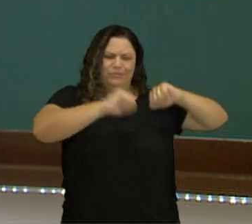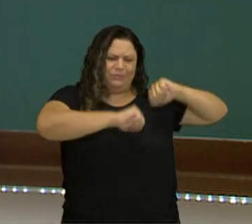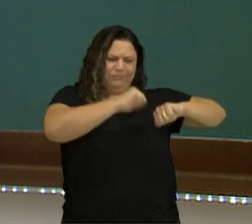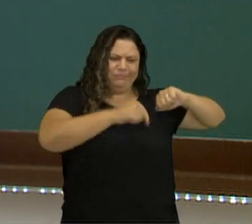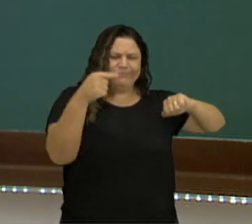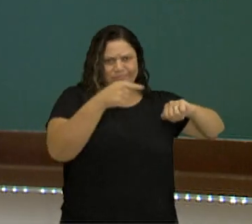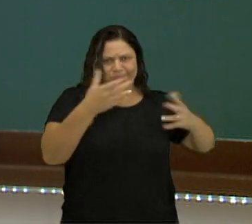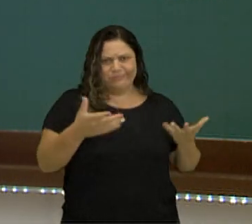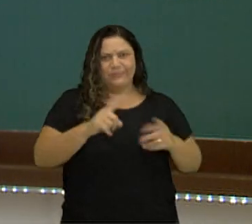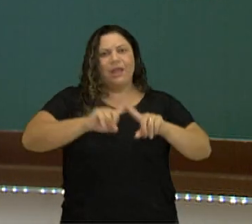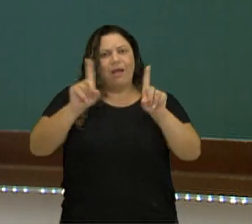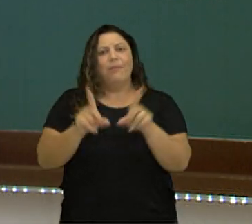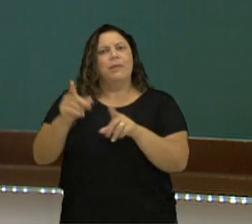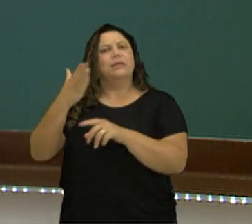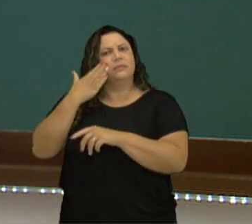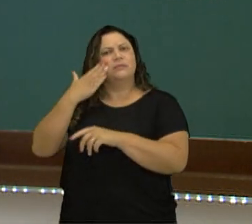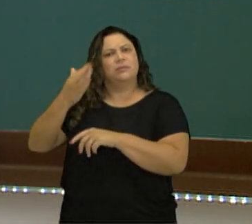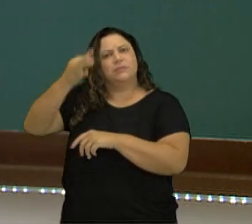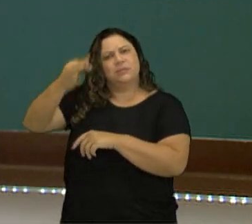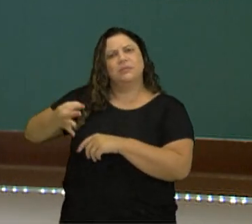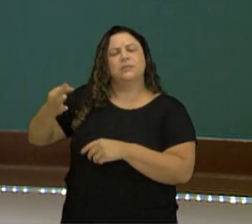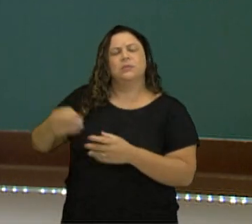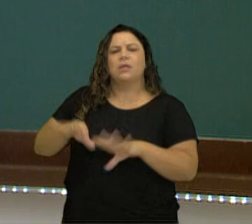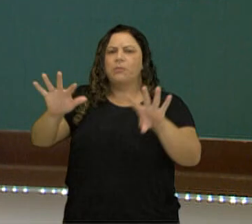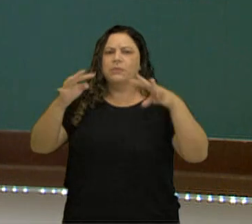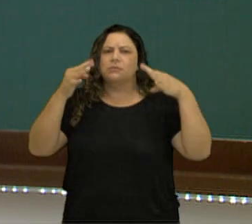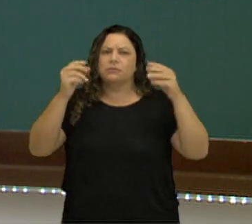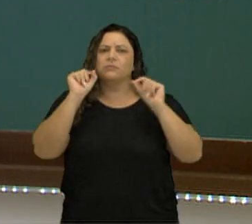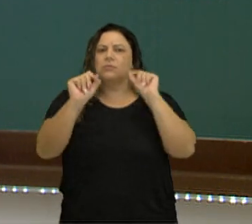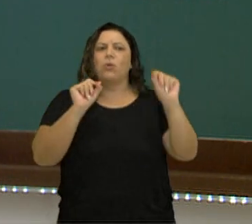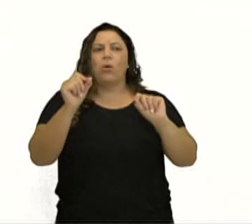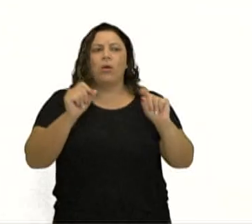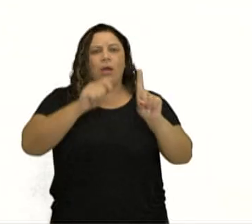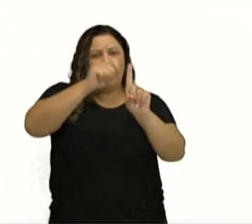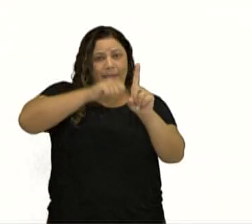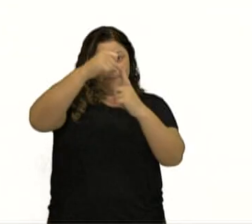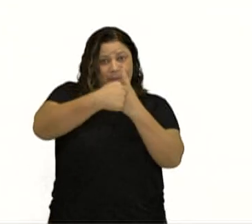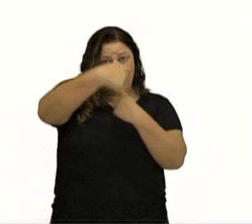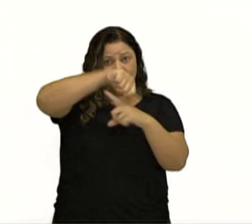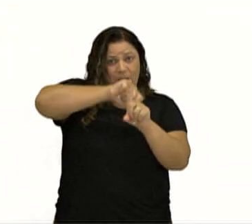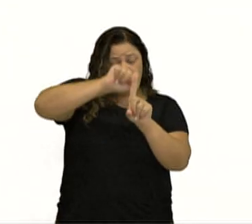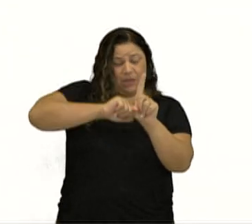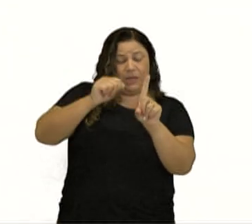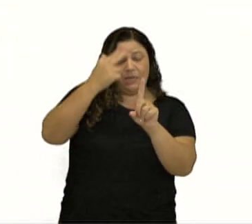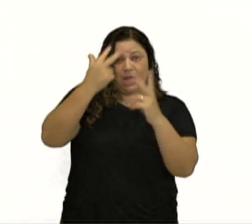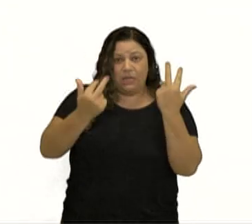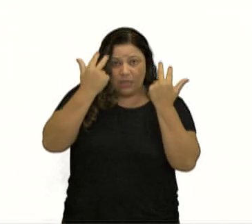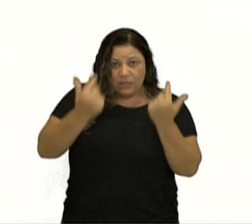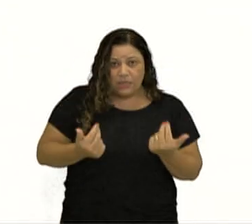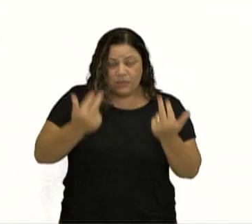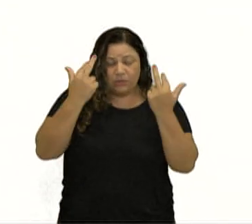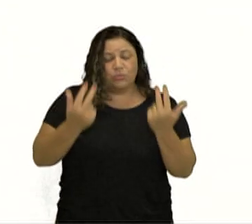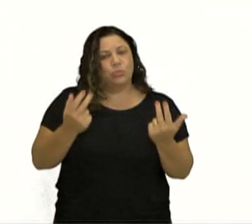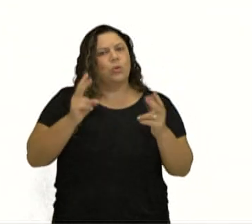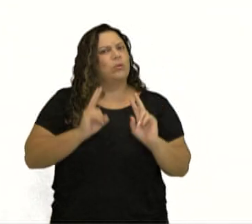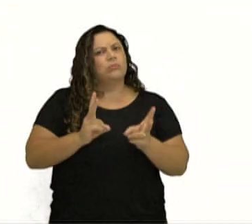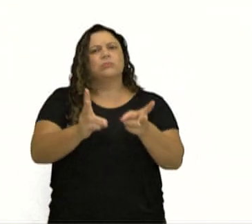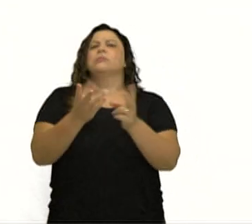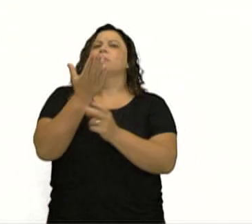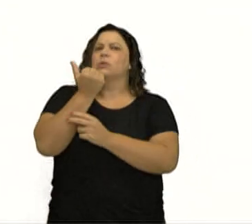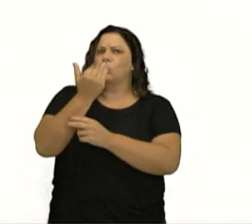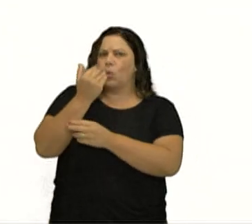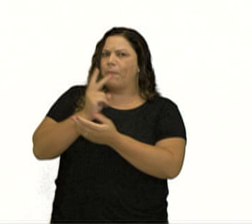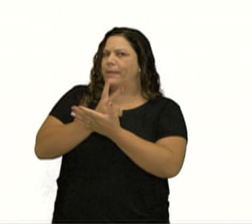acertar. Só que eu queria chamar a tua atenção para isso daqui. É banana, que é natural, que temos que comer constantemente?